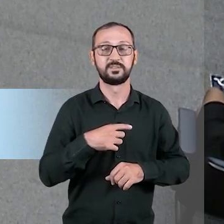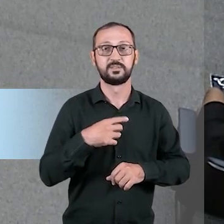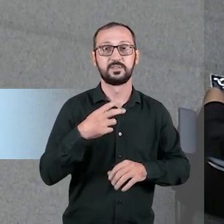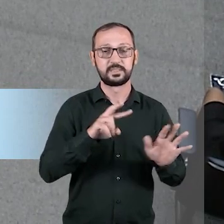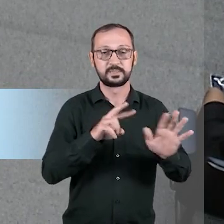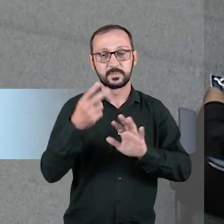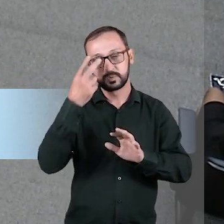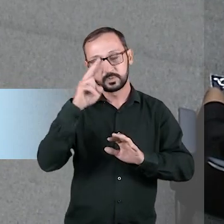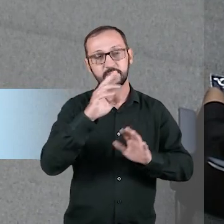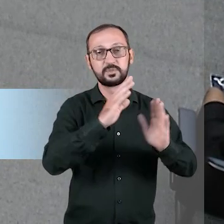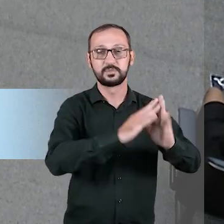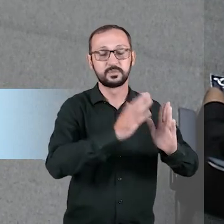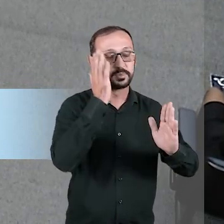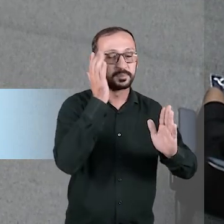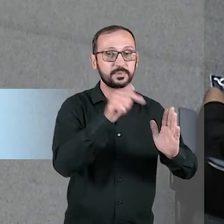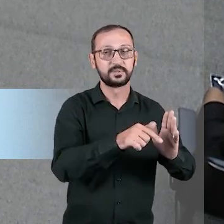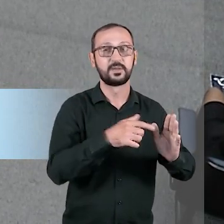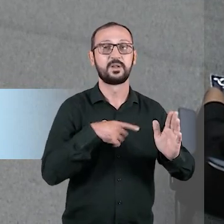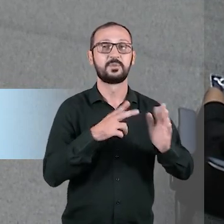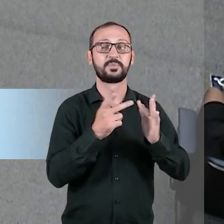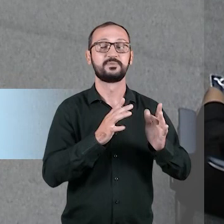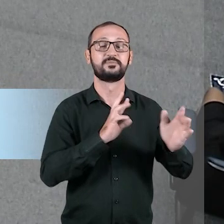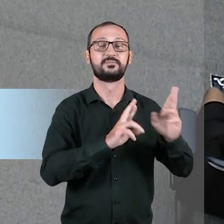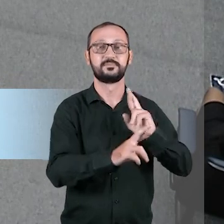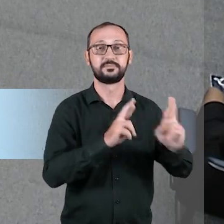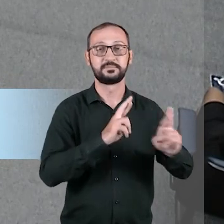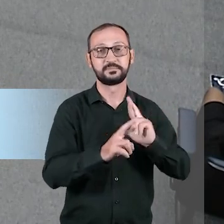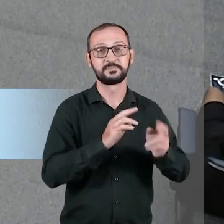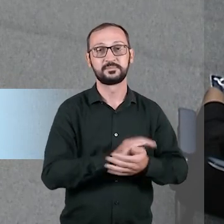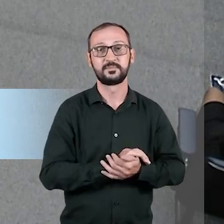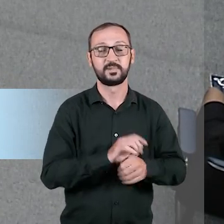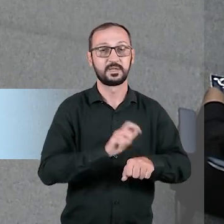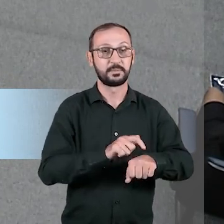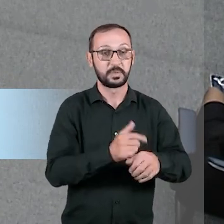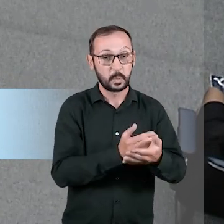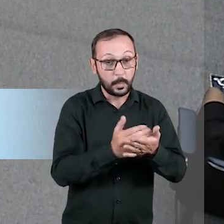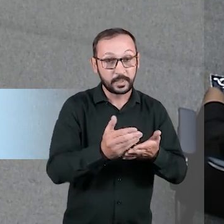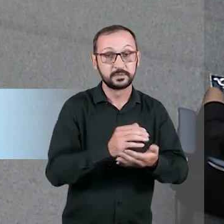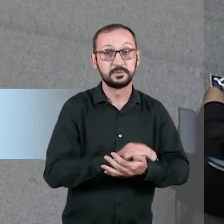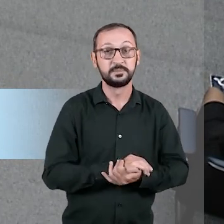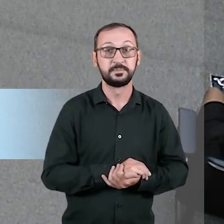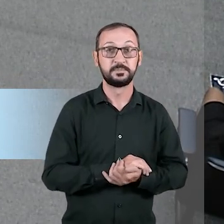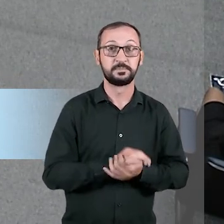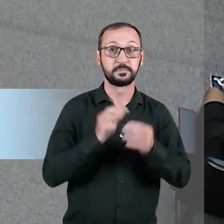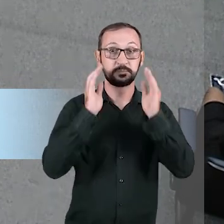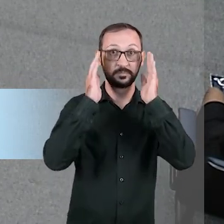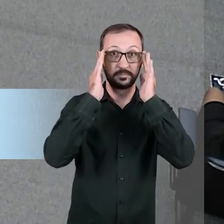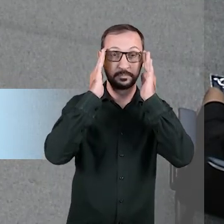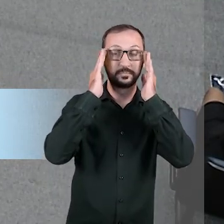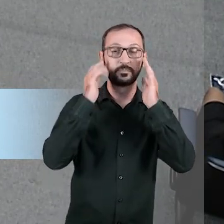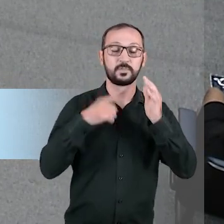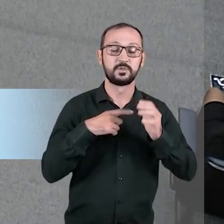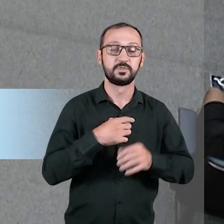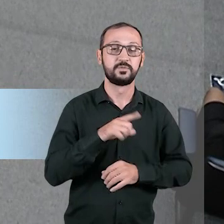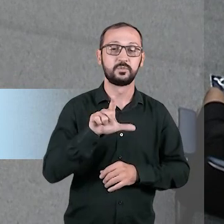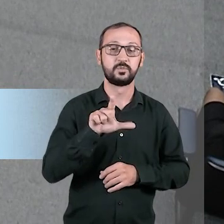dormia 2 vezes por semana, no mínimo, na casa dela, uma relação muito forte. Então, naquele primeiro momento,